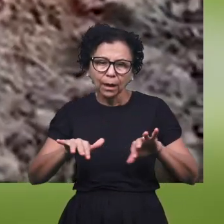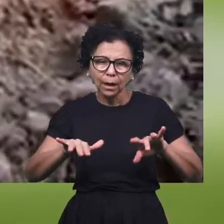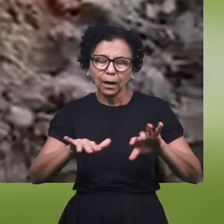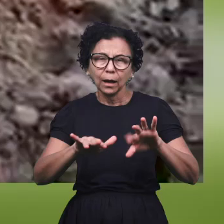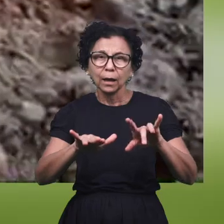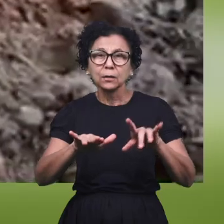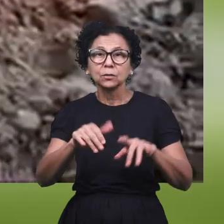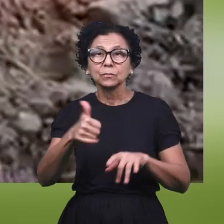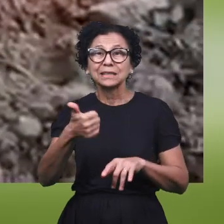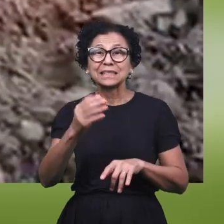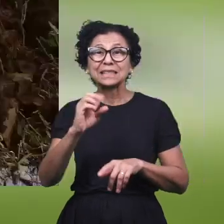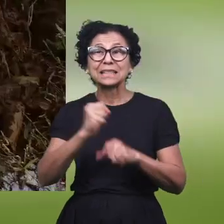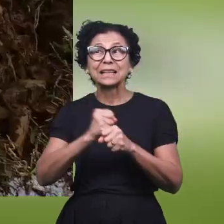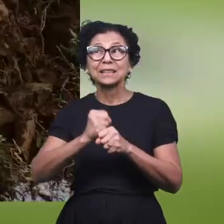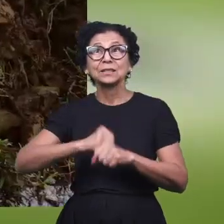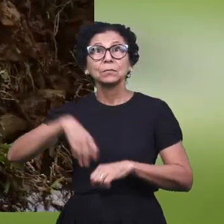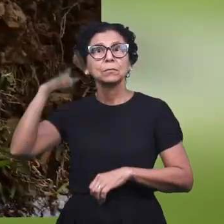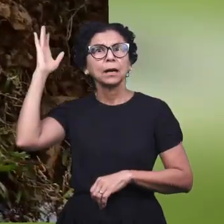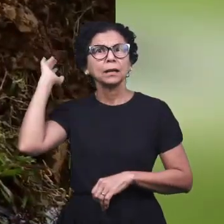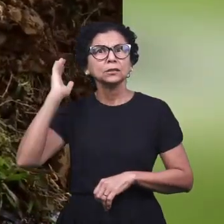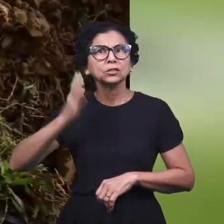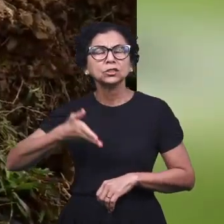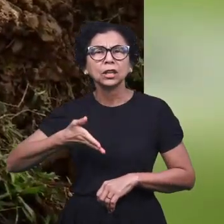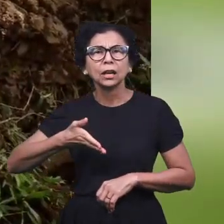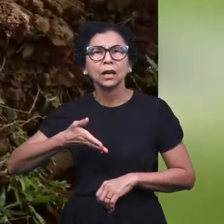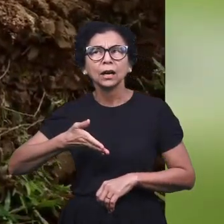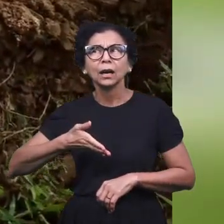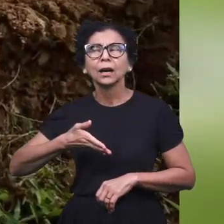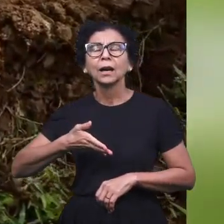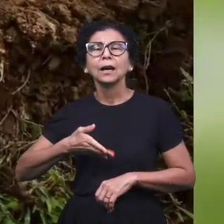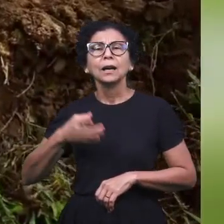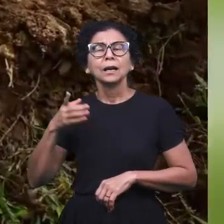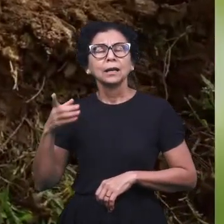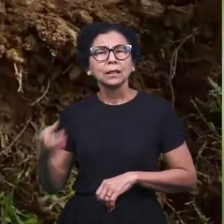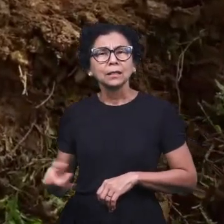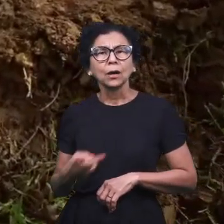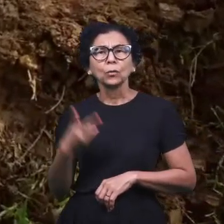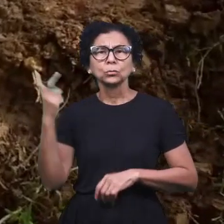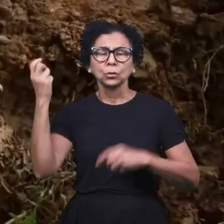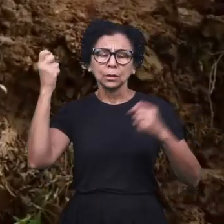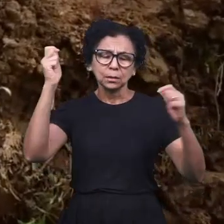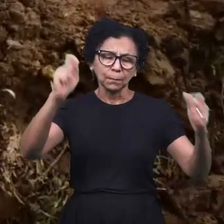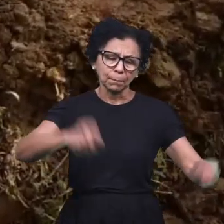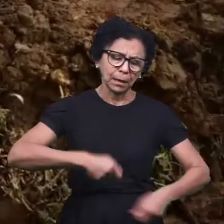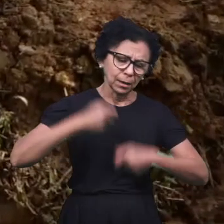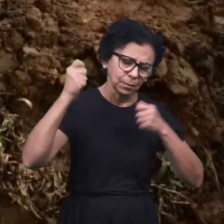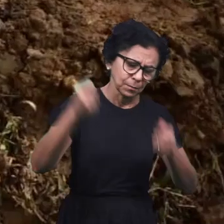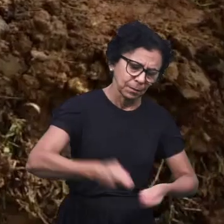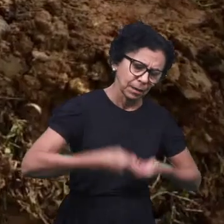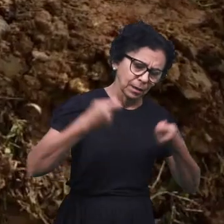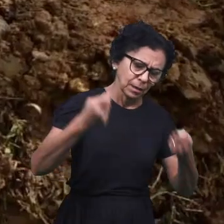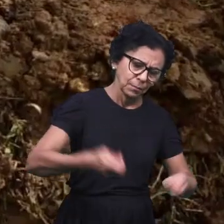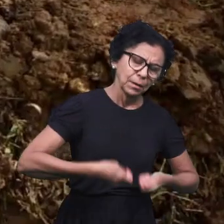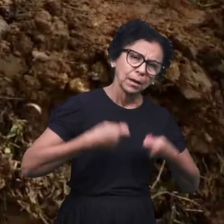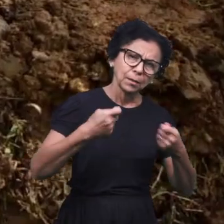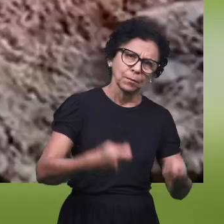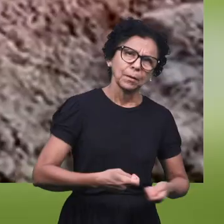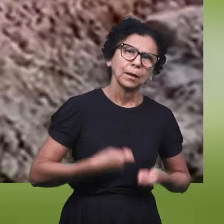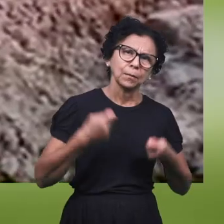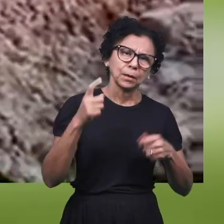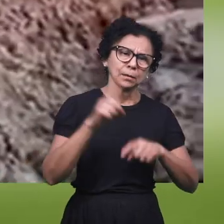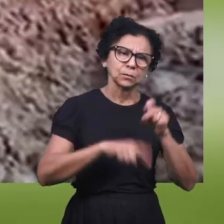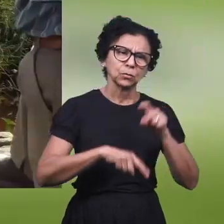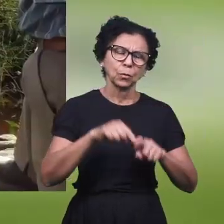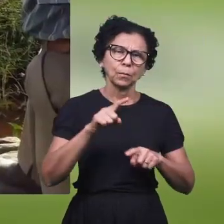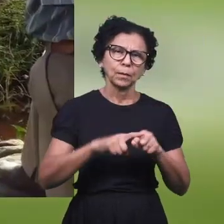estava soterrada. Então, eles limparam o local, cavaram manualmente, usando ferramentas